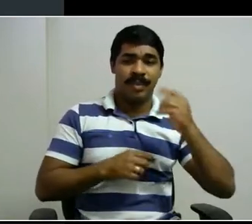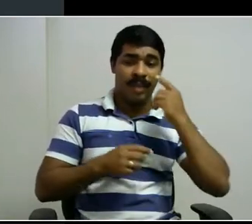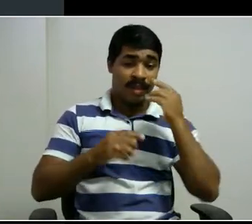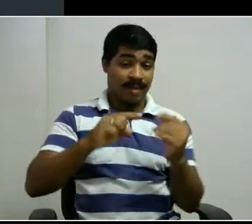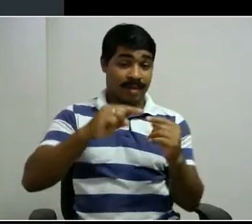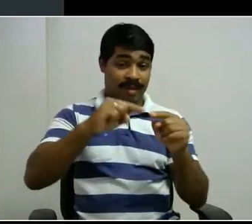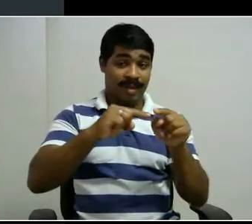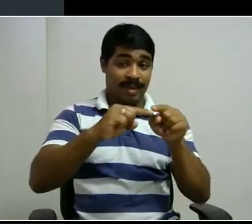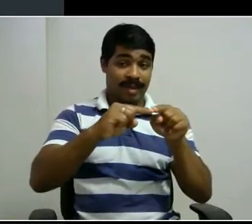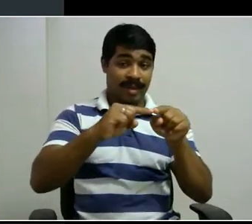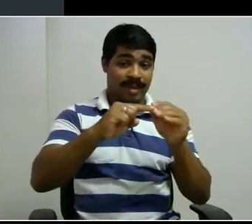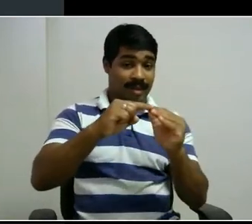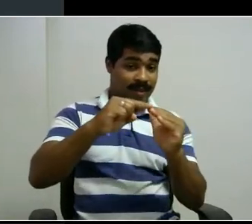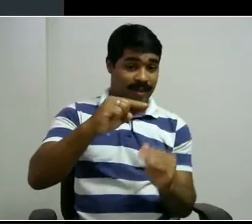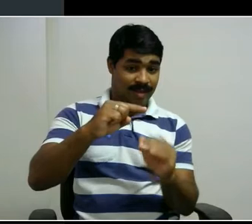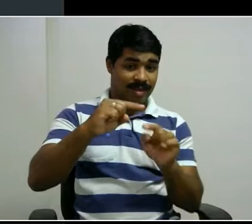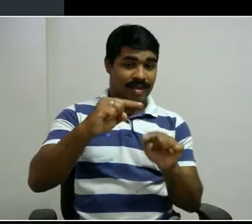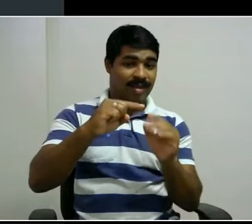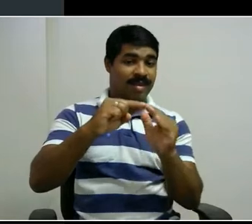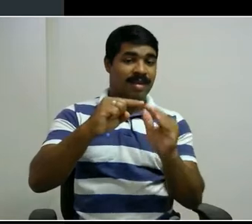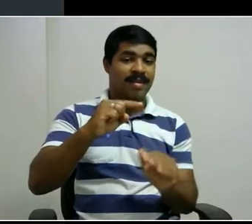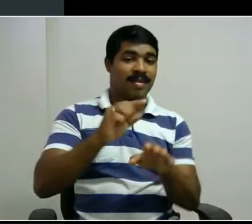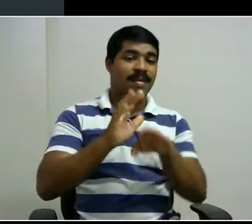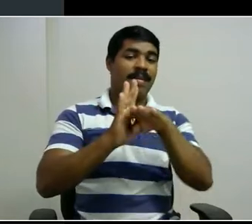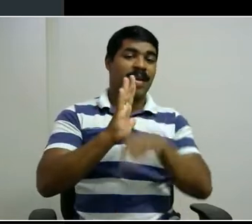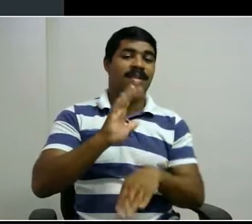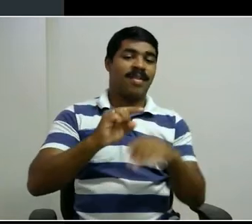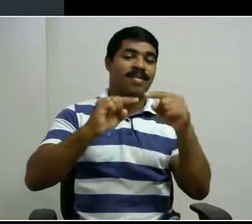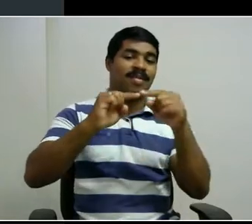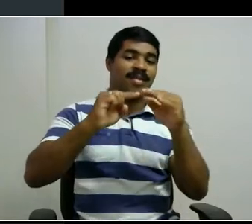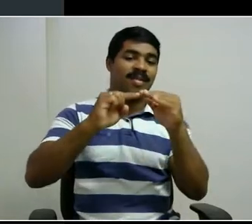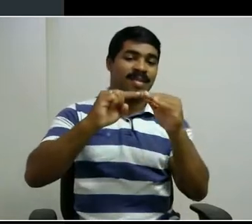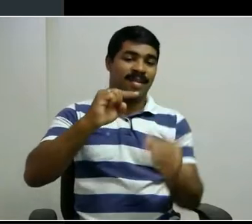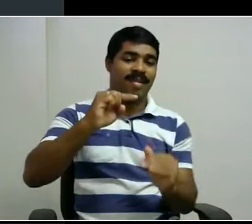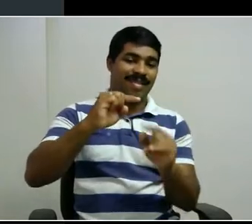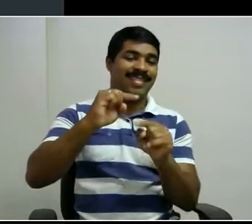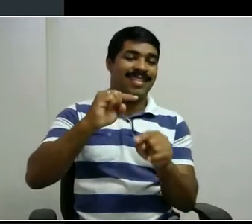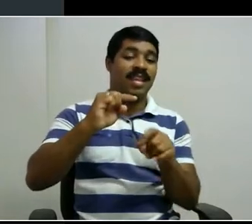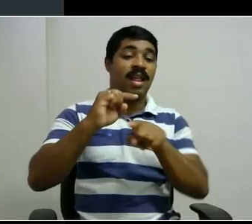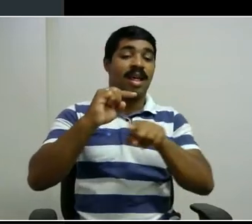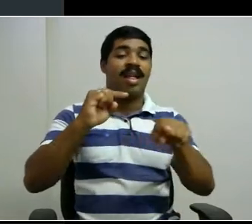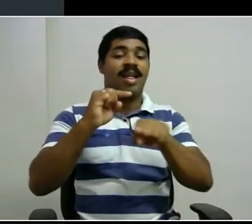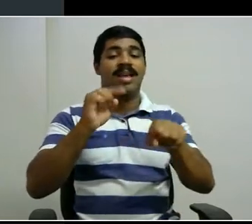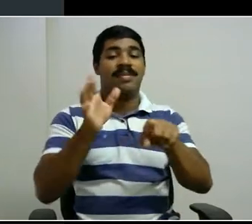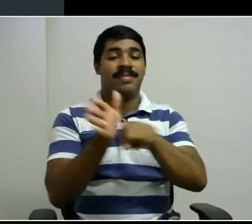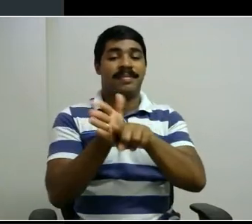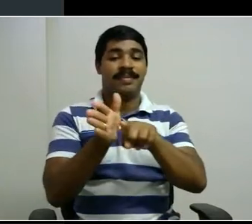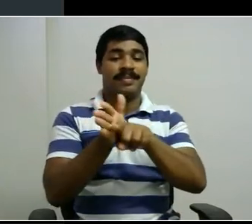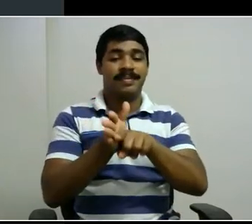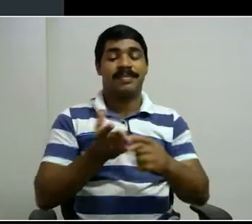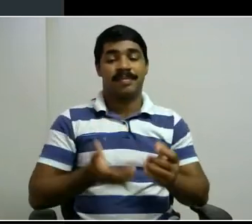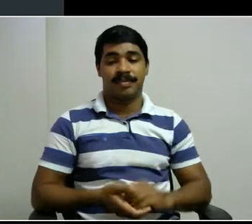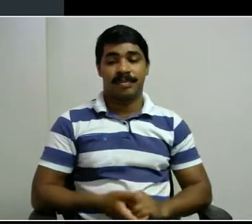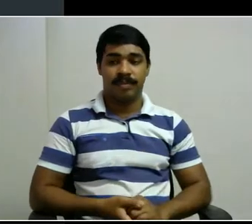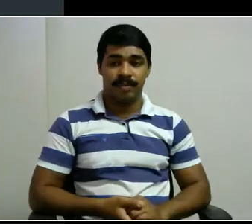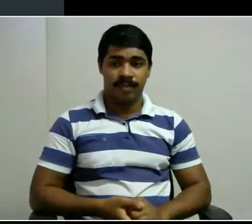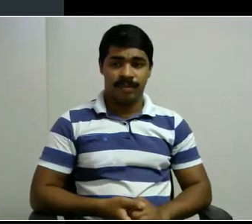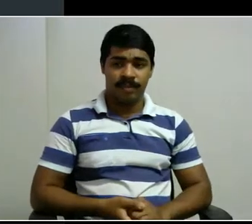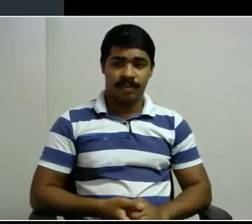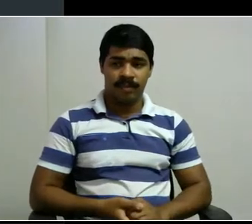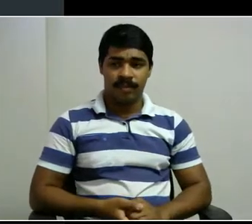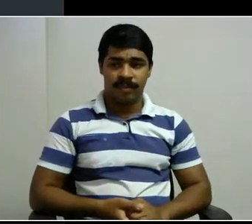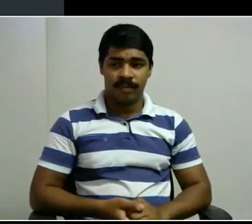baixo do eixo, ou seja, os valores que elas estão assumindo são valores negativos. Então, portanto, daqui para baixo, daqui para trás, ela é